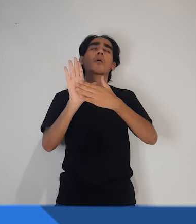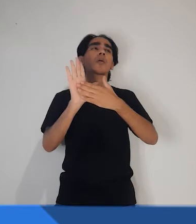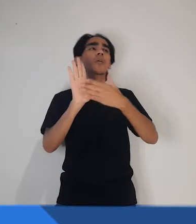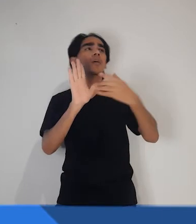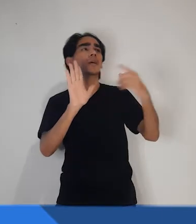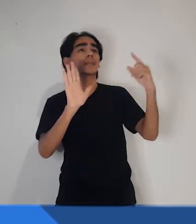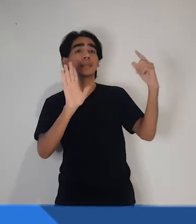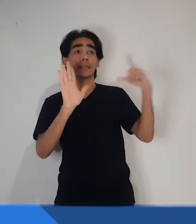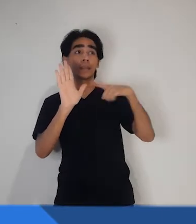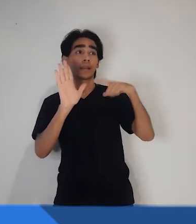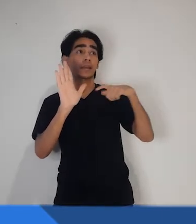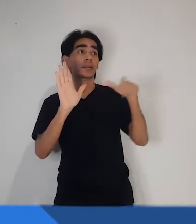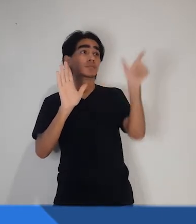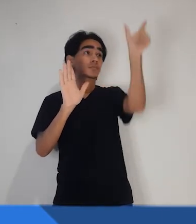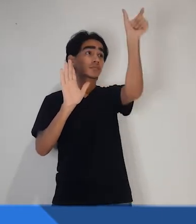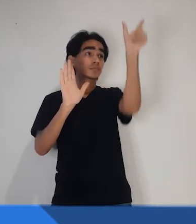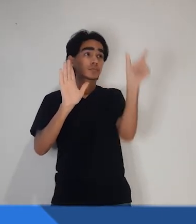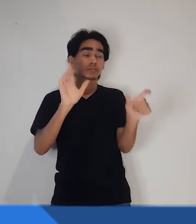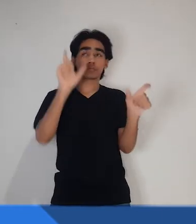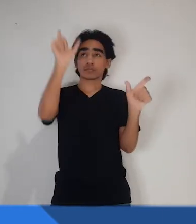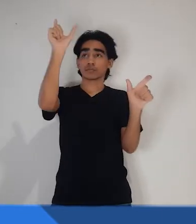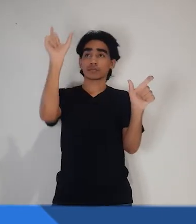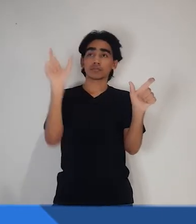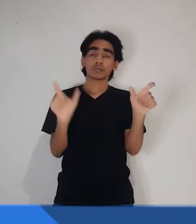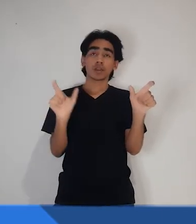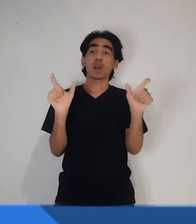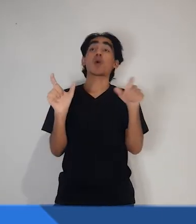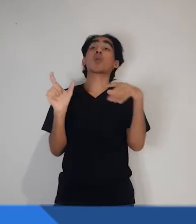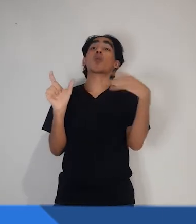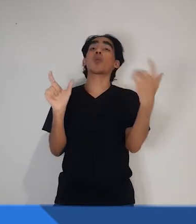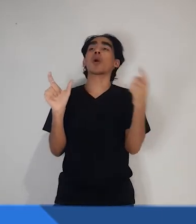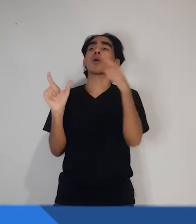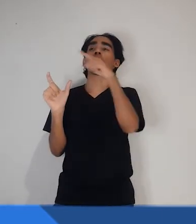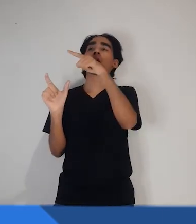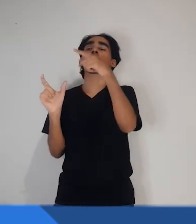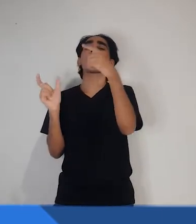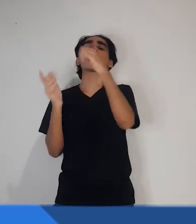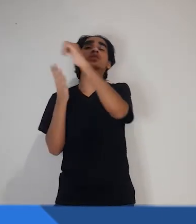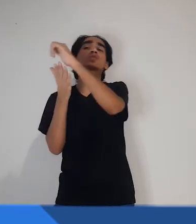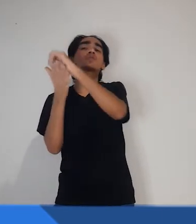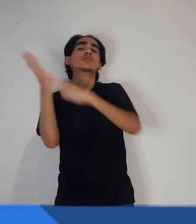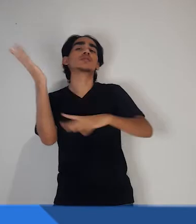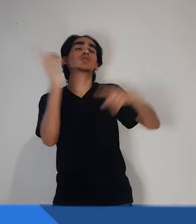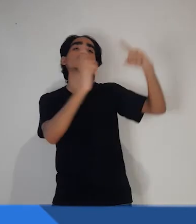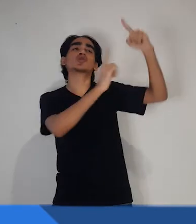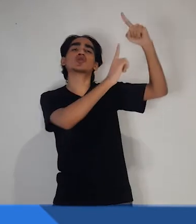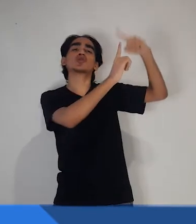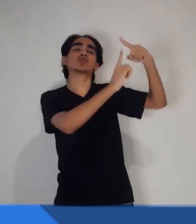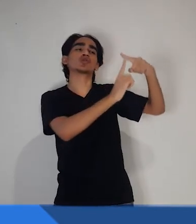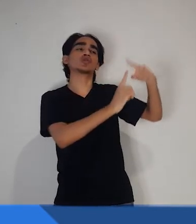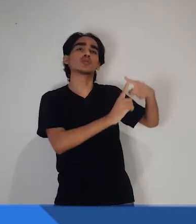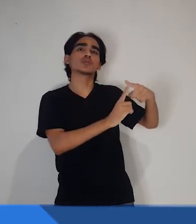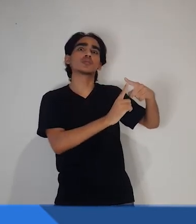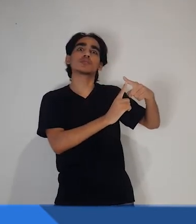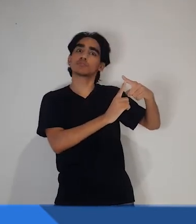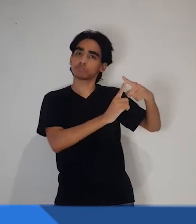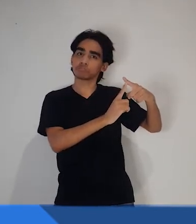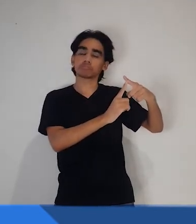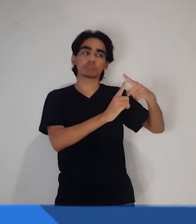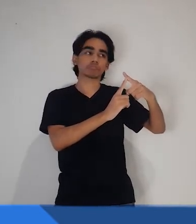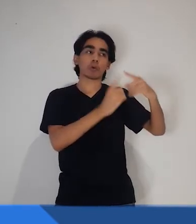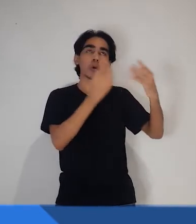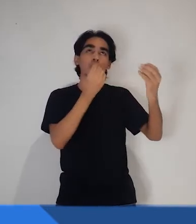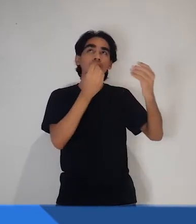de relacionar colunas. A primeira coluna, o tipo da atividade, e a segunda coluna,